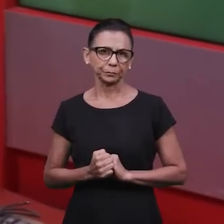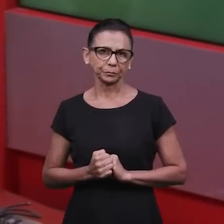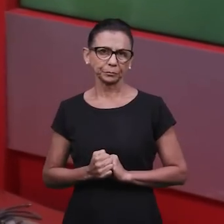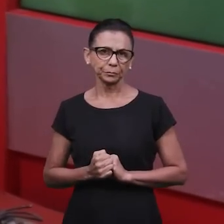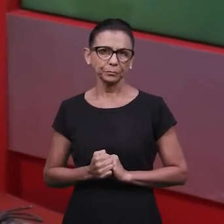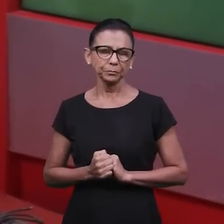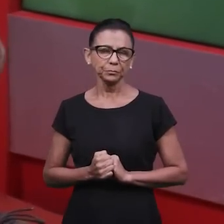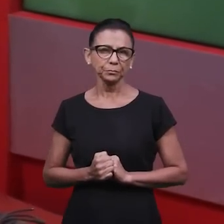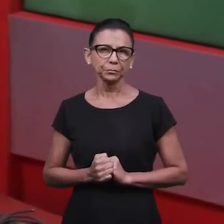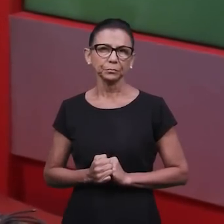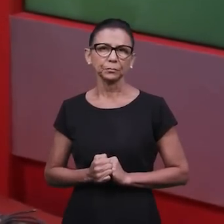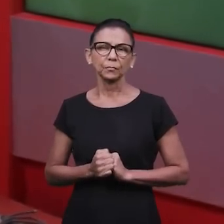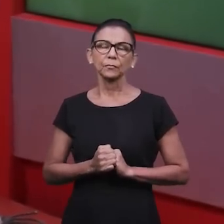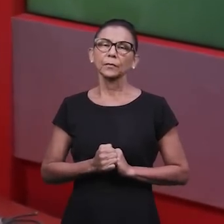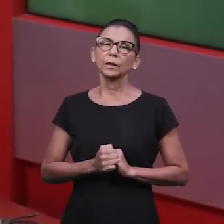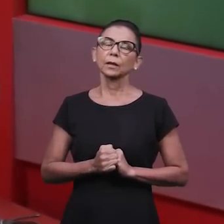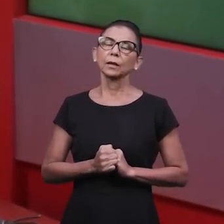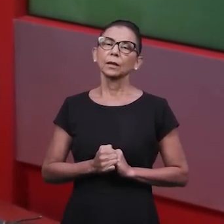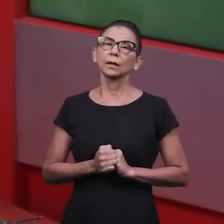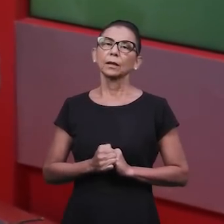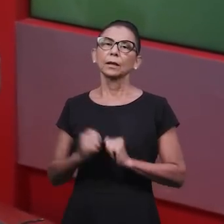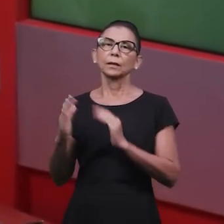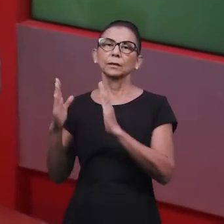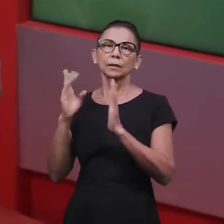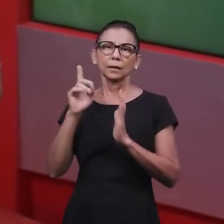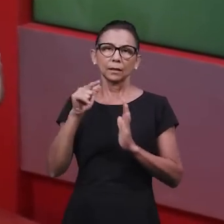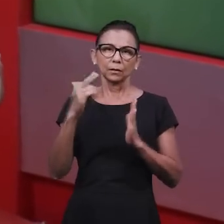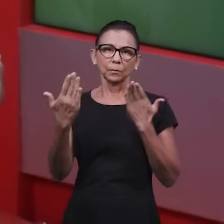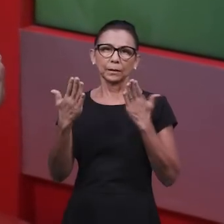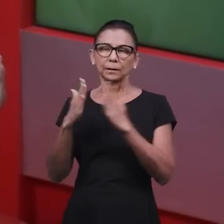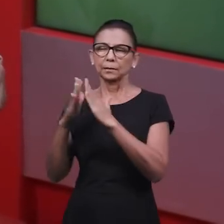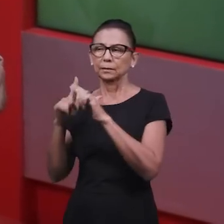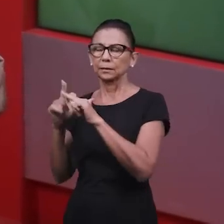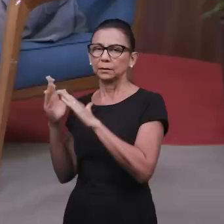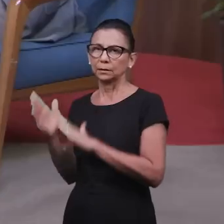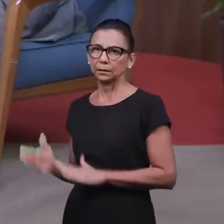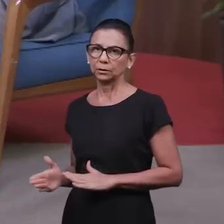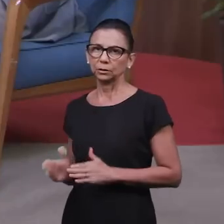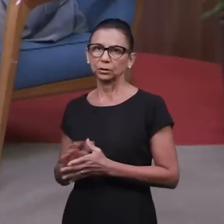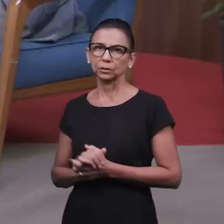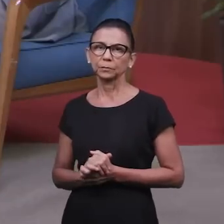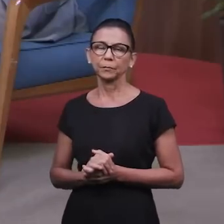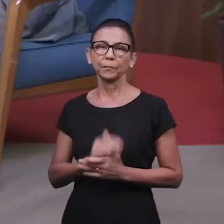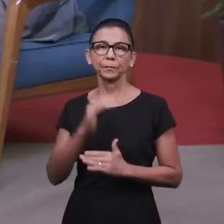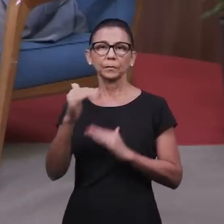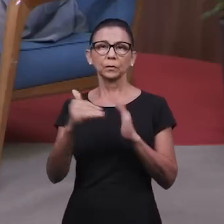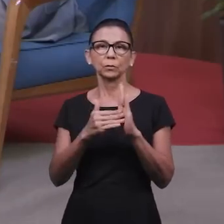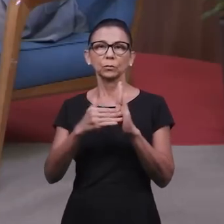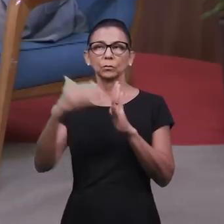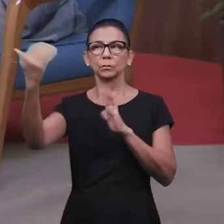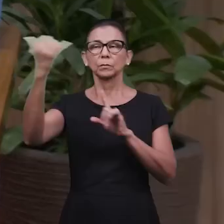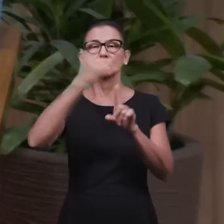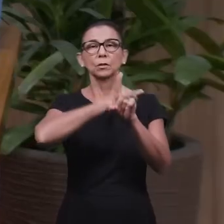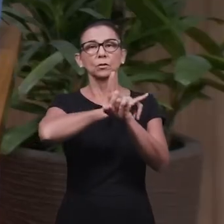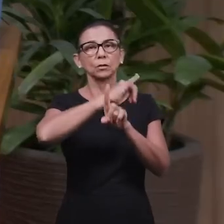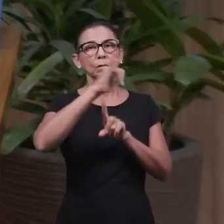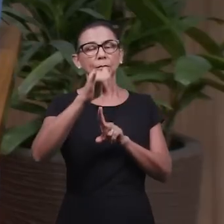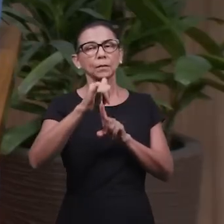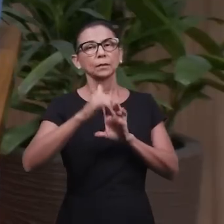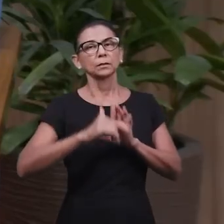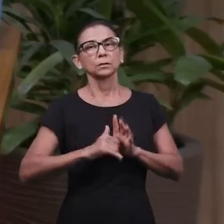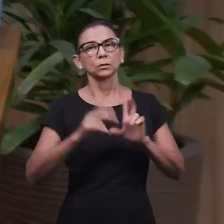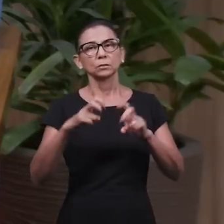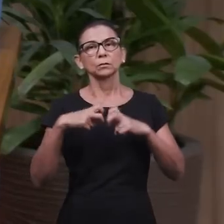respeito, profetiza a respeito do clamor pelo sangue de Jesus. Glória a Jesus. E quando a